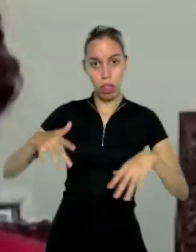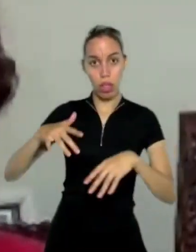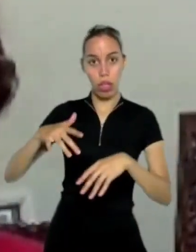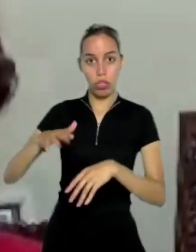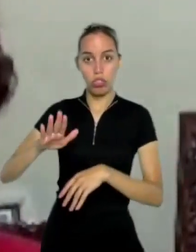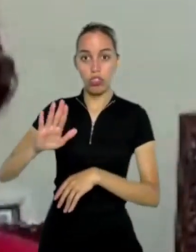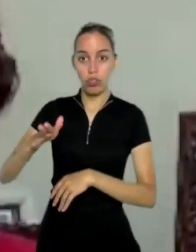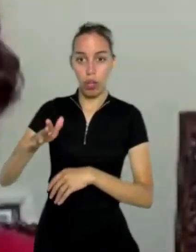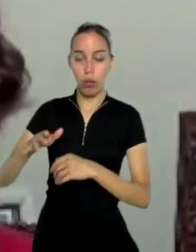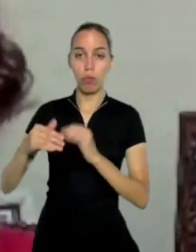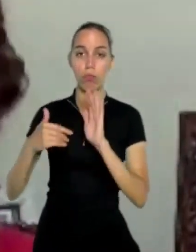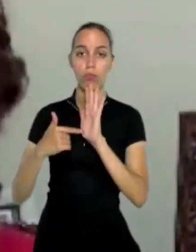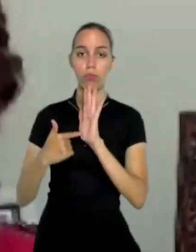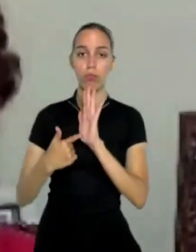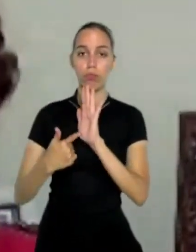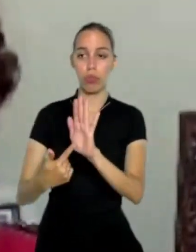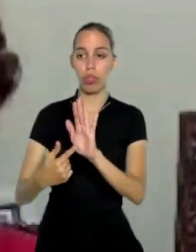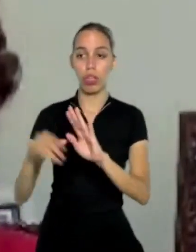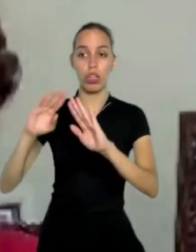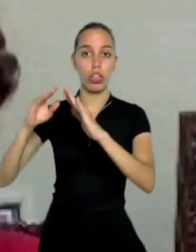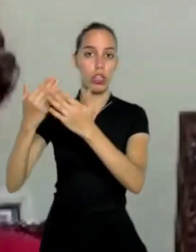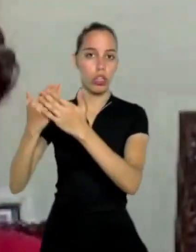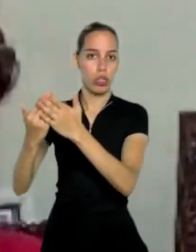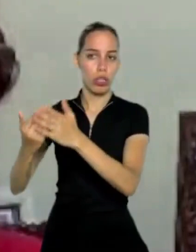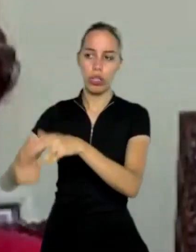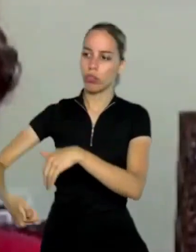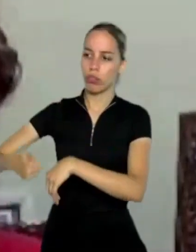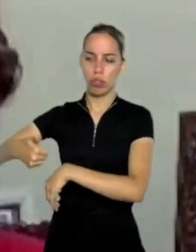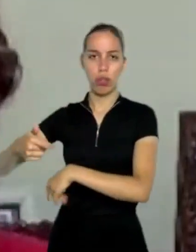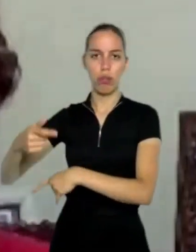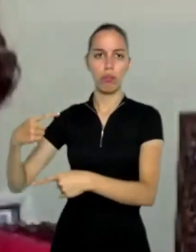primeiro que livro, maravilha. exatamente para poder